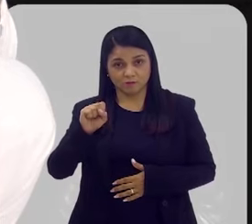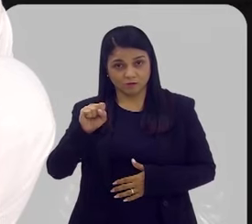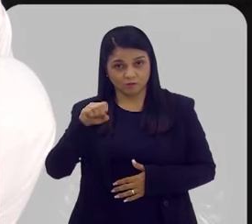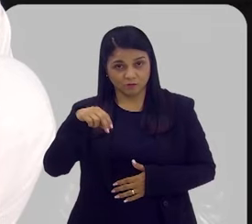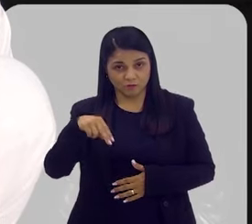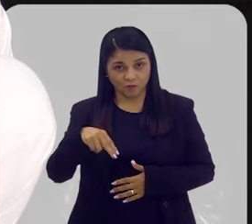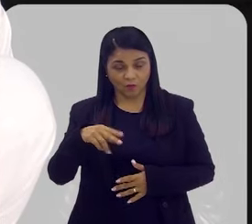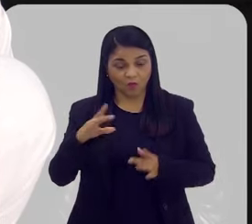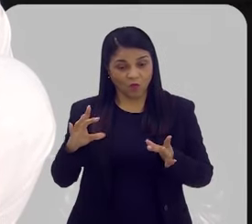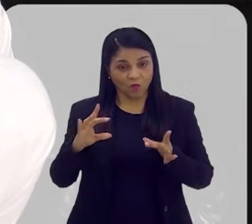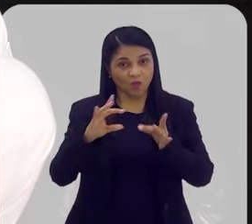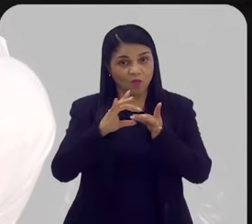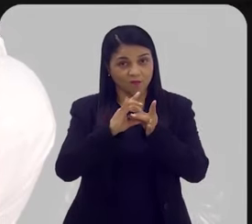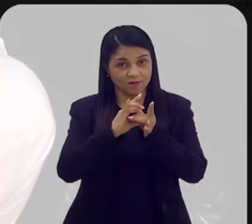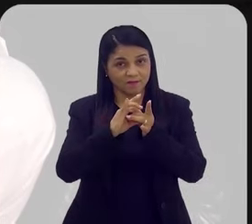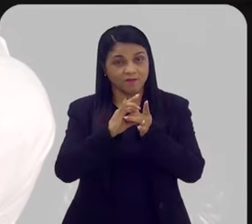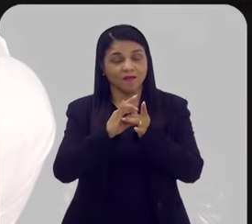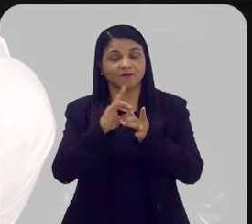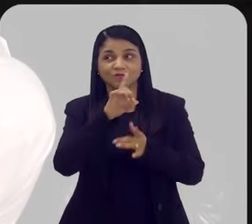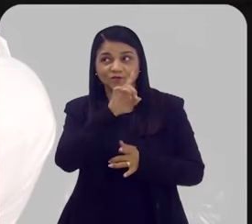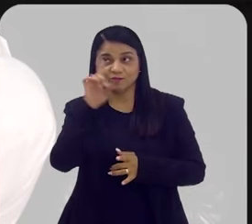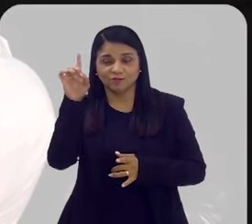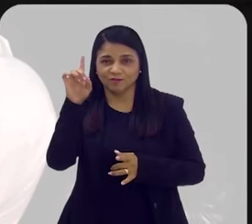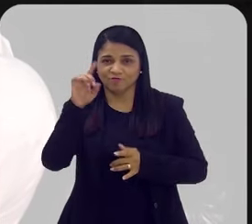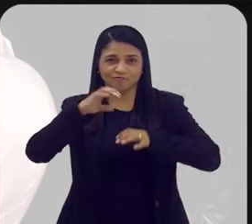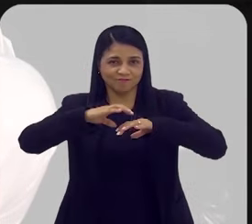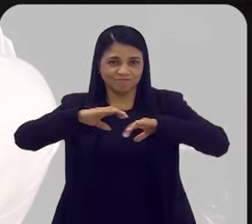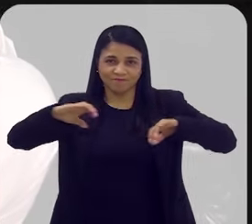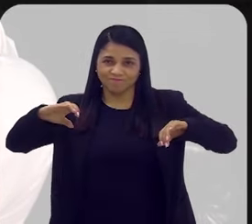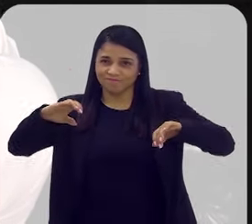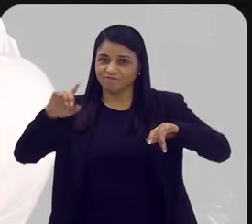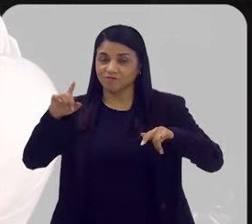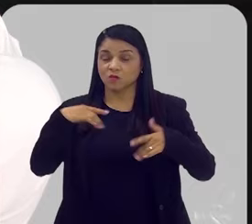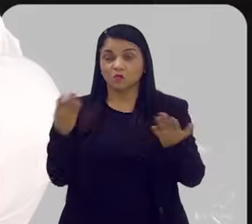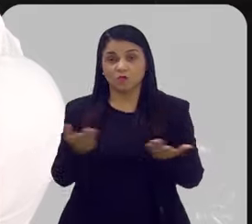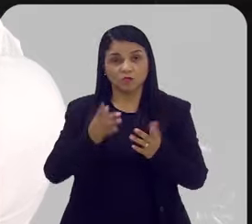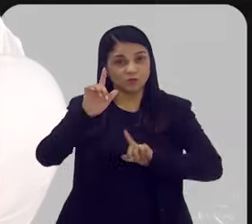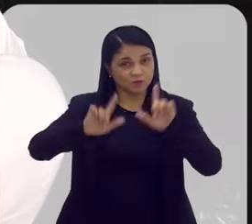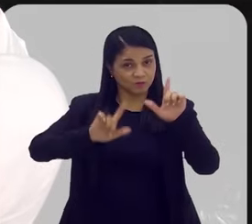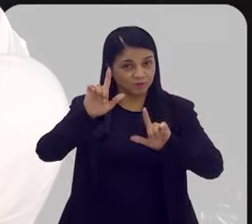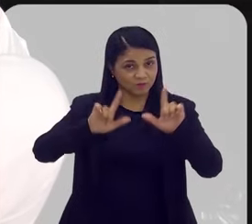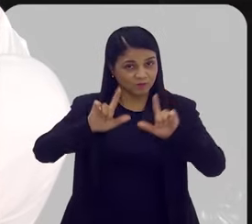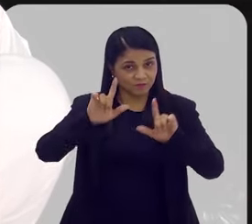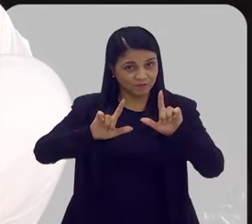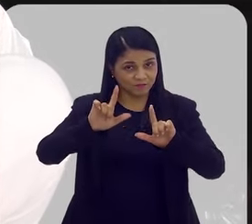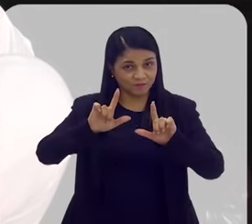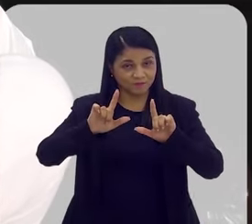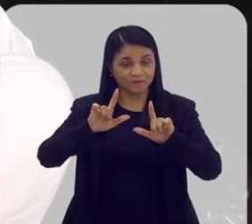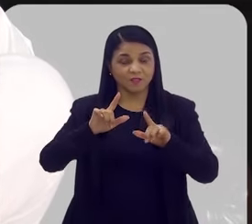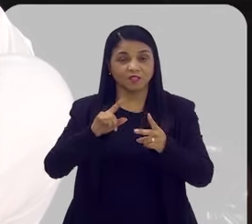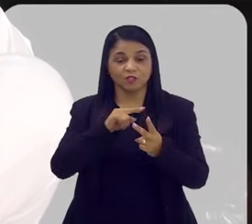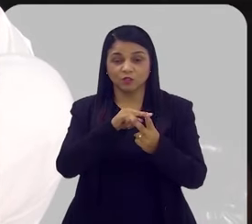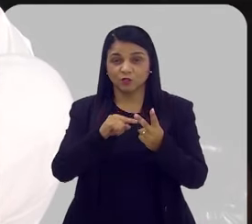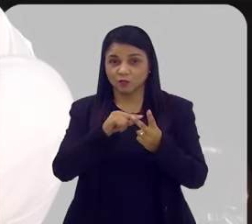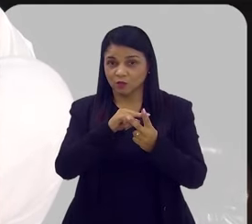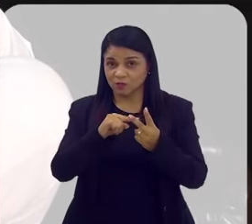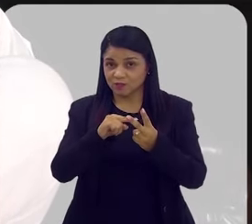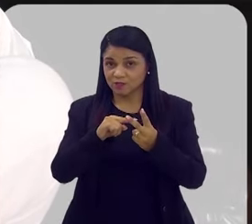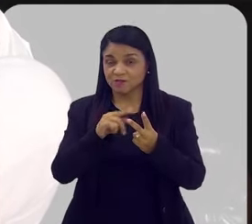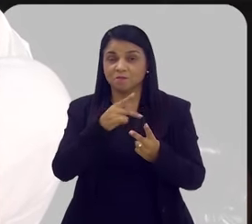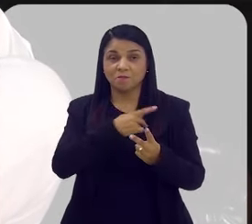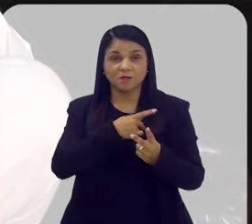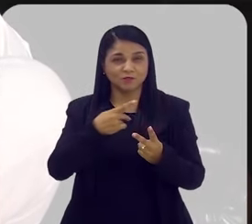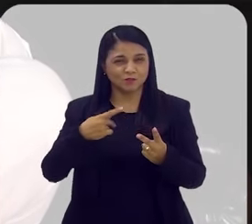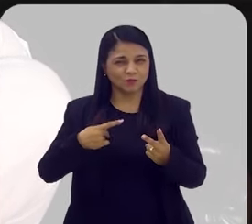fica conectado com a gente. Não deixa nada de separar do amor de Deus, não, viu? Hoje no programa vai ter aí uma dupla